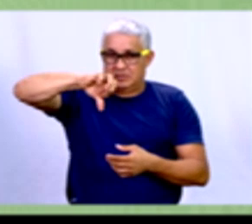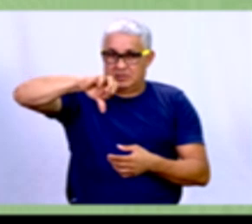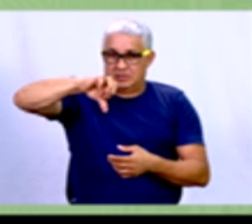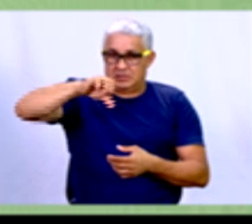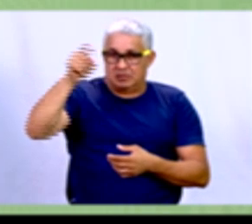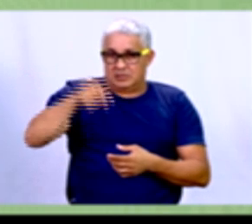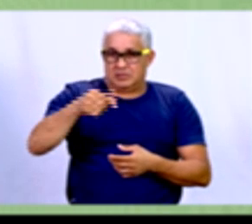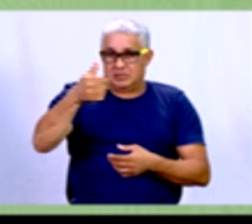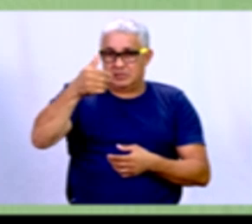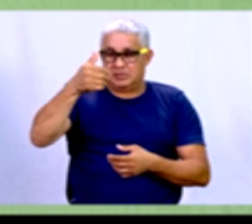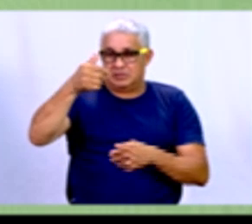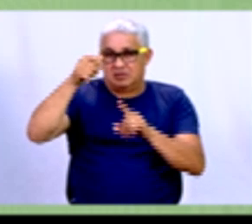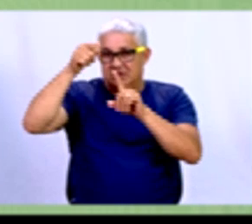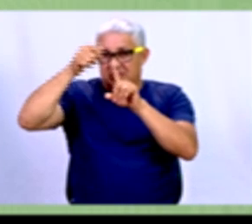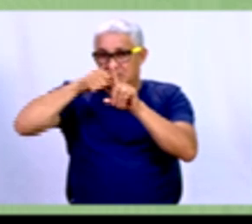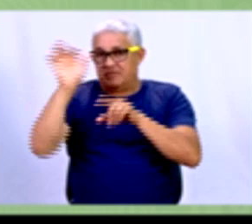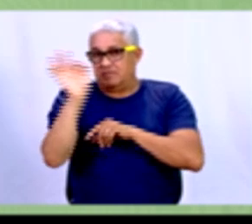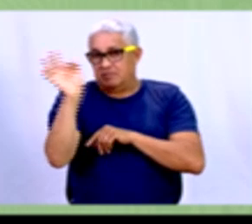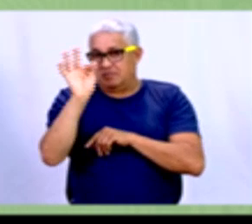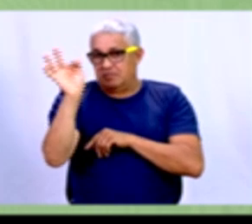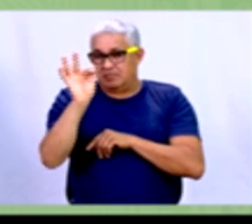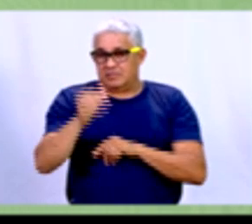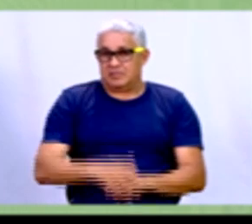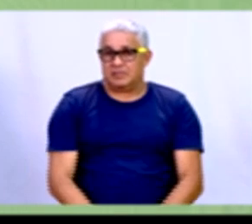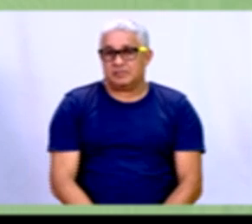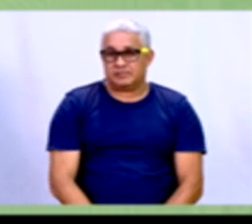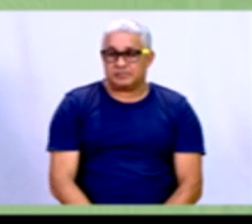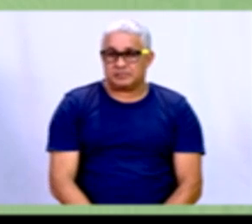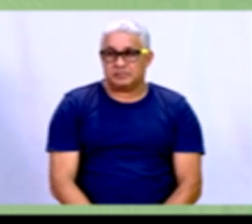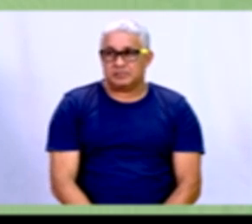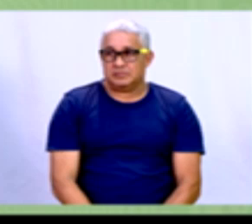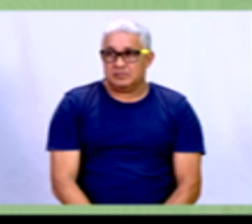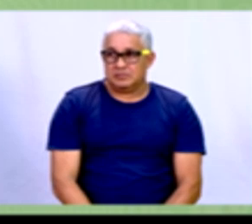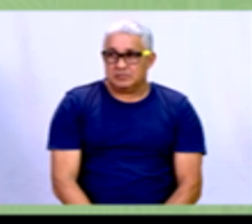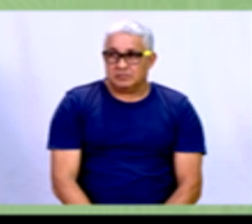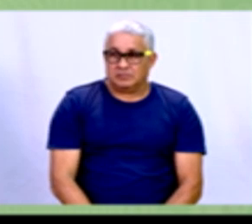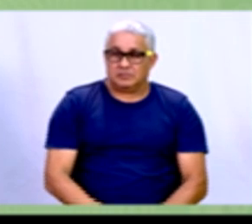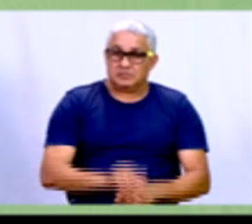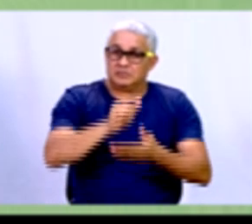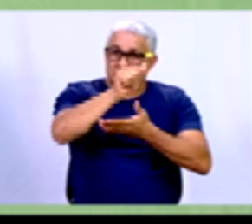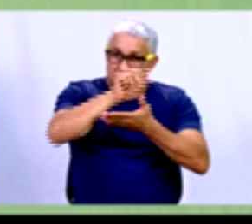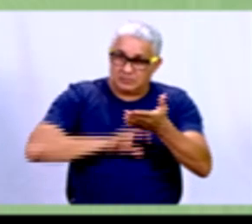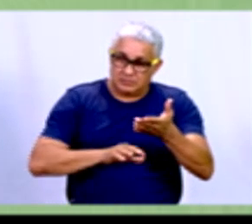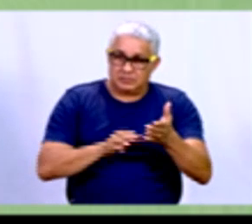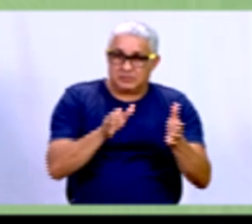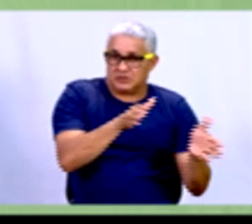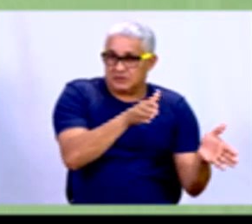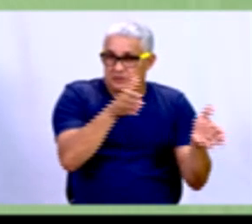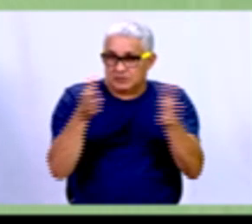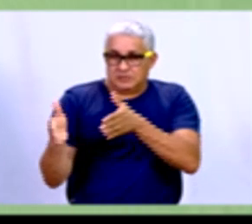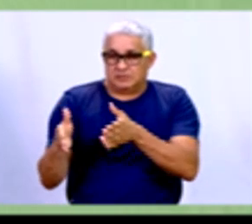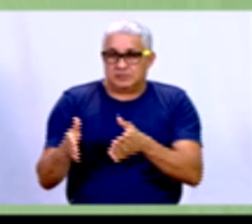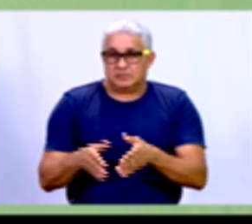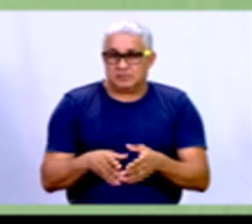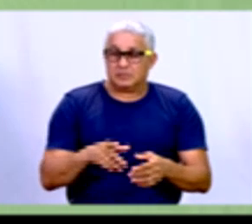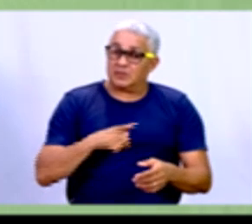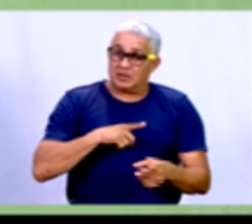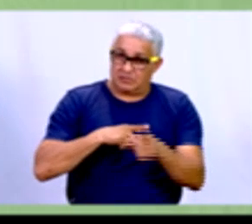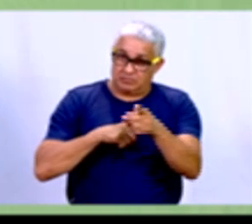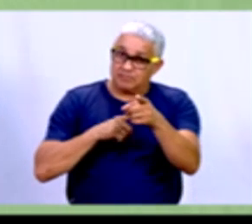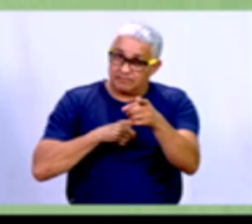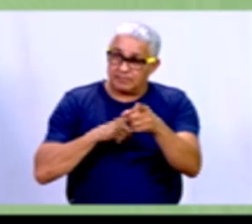29/2. Que consiste essa atividade de percurso? Vocês possuem